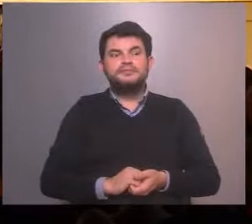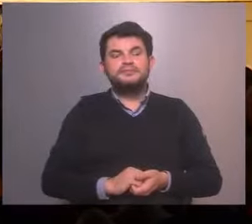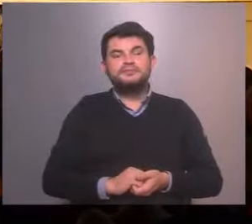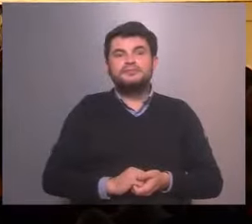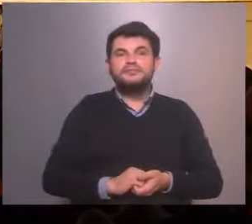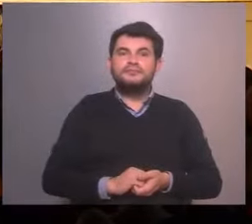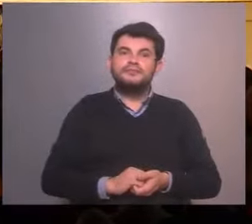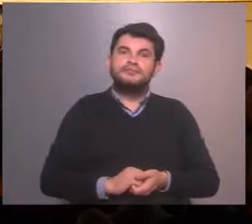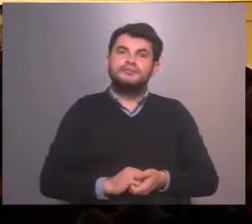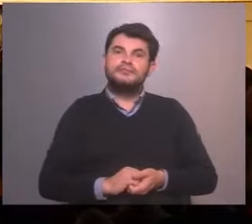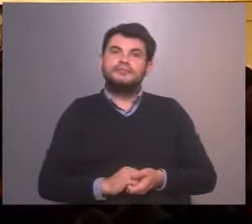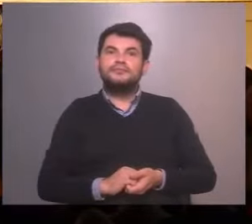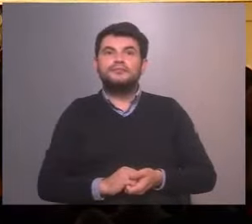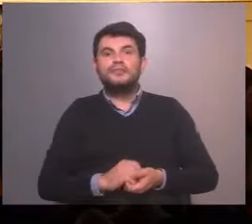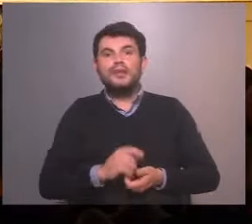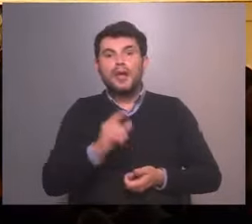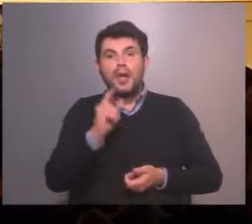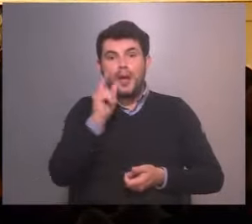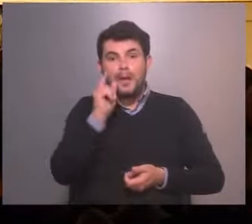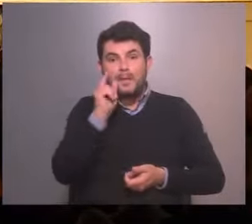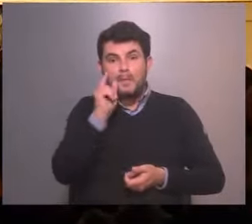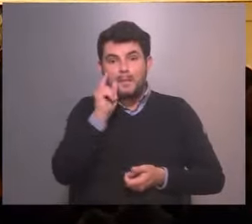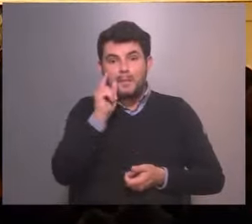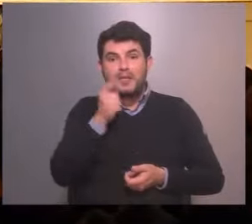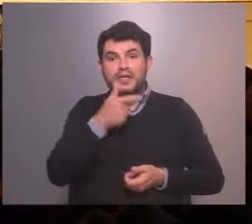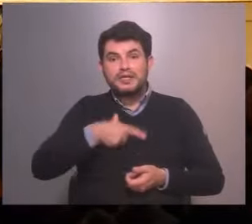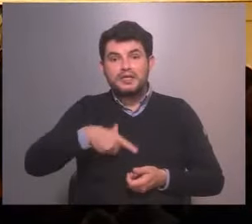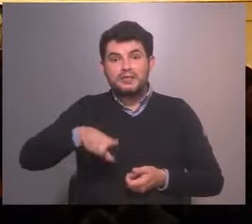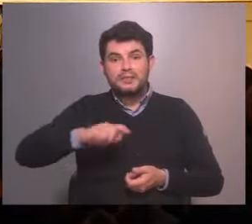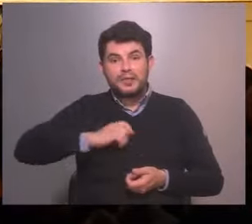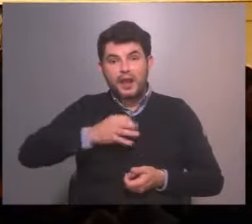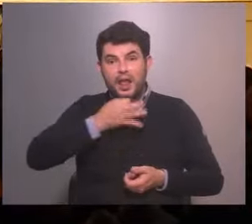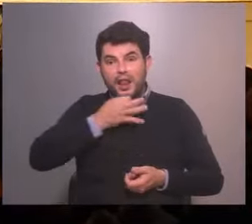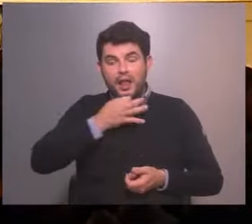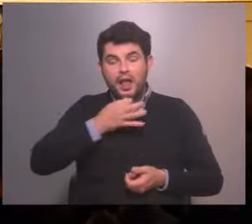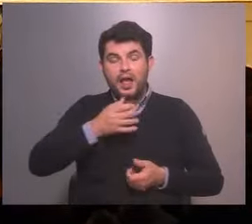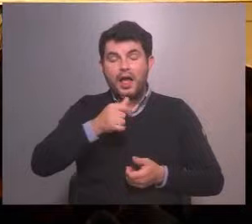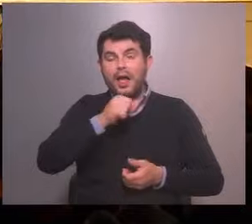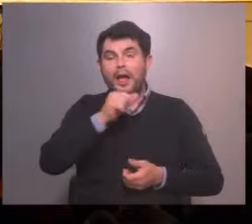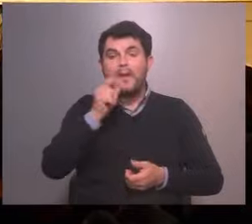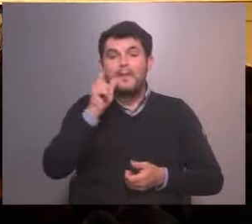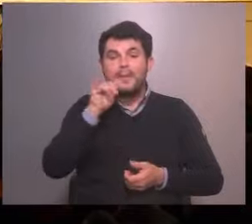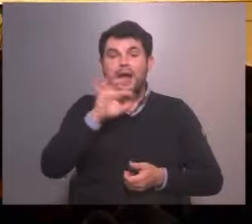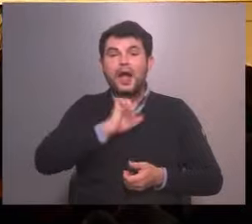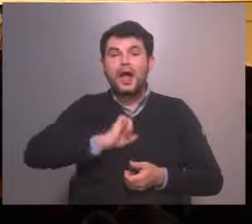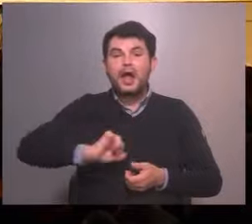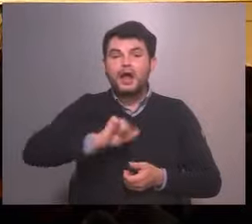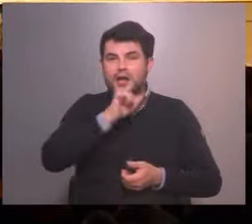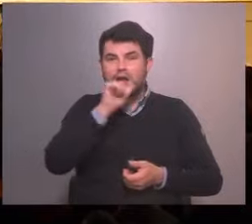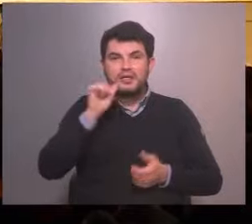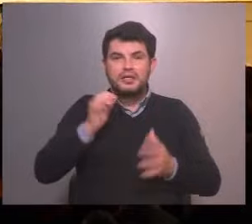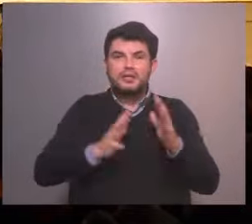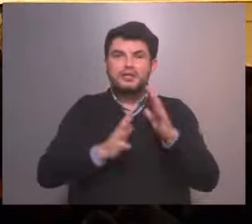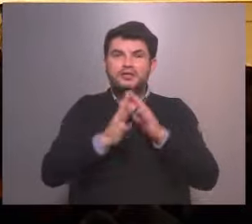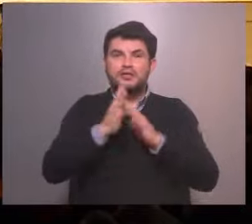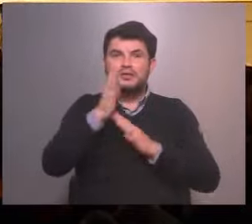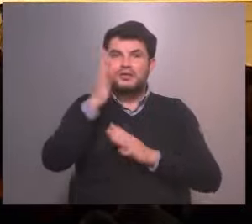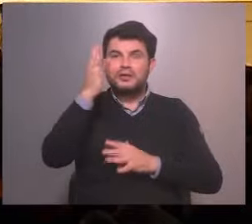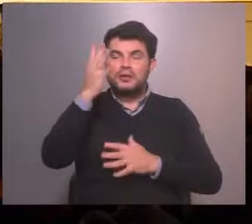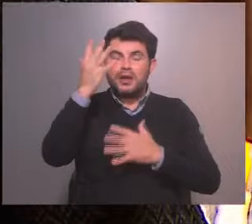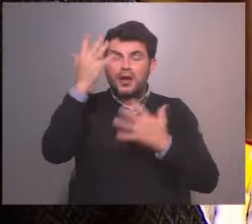da nossa vida e fazei de nós instrumentos da vossa paz.